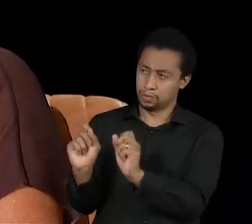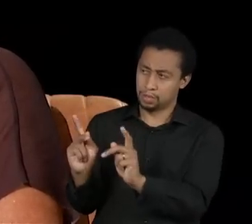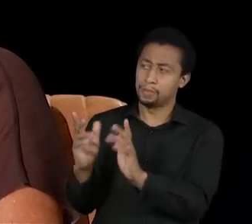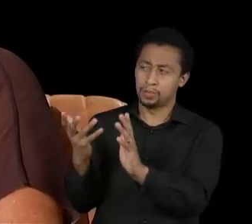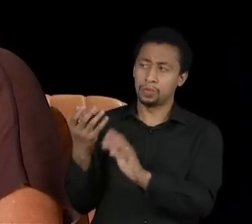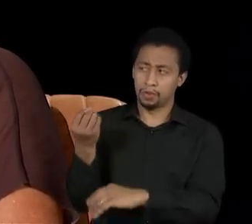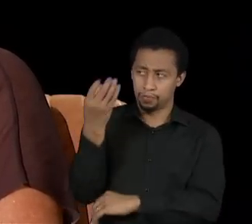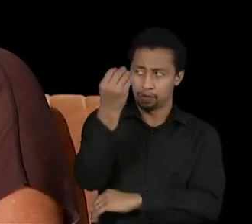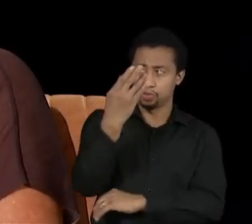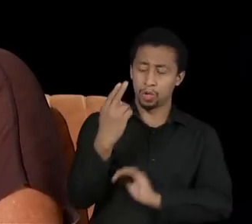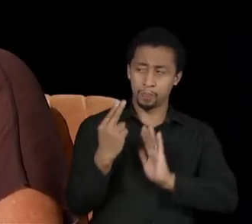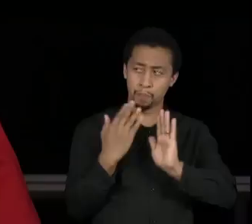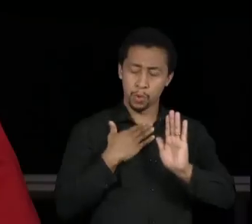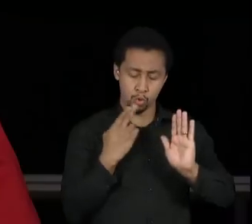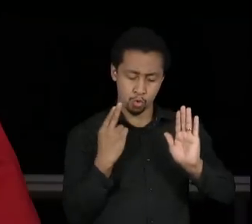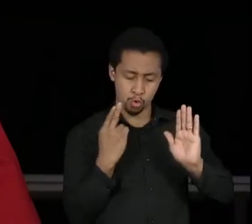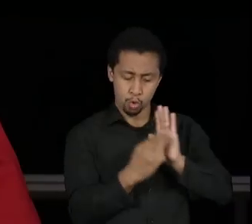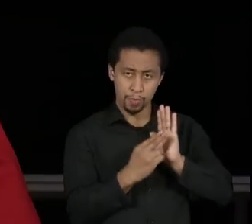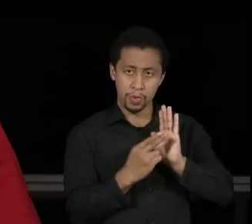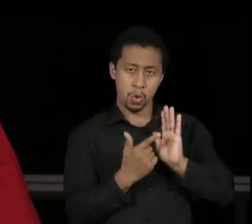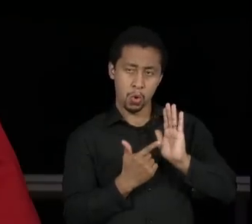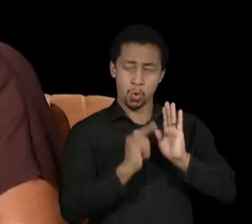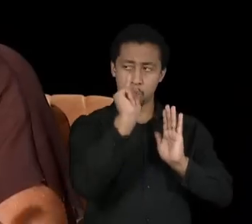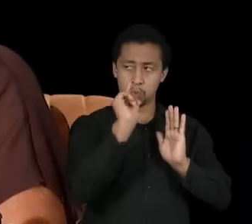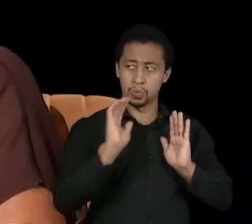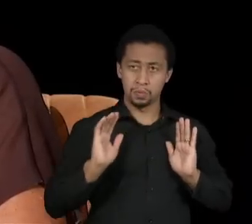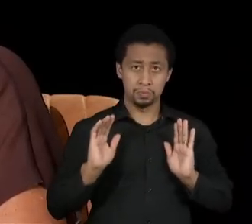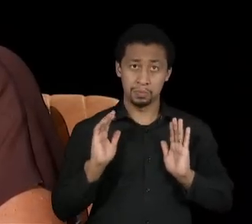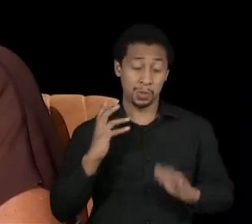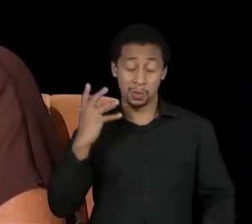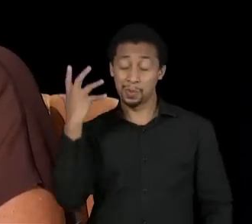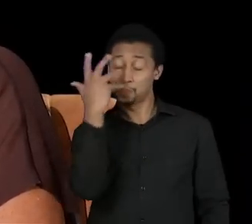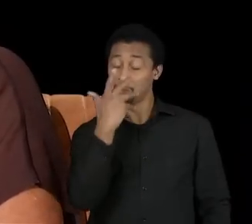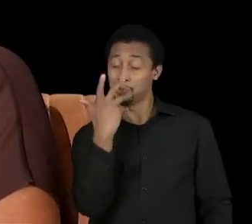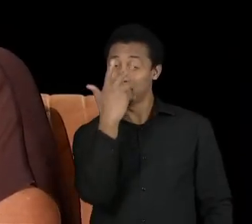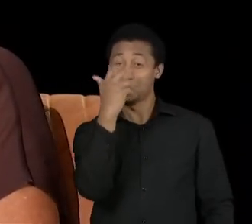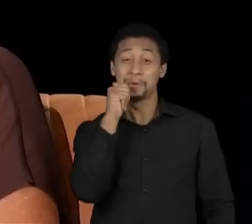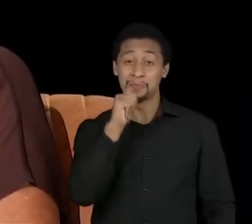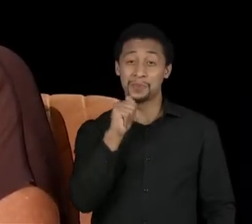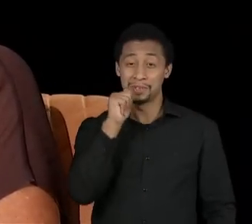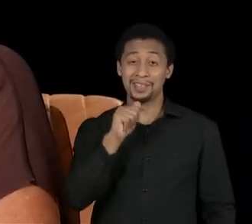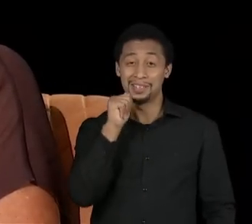Rosa Hernández, que eu era apaixonada por essa mulher.